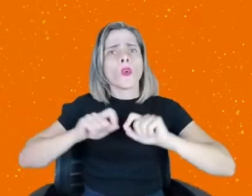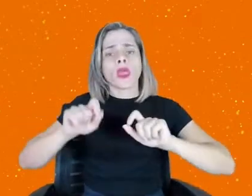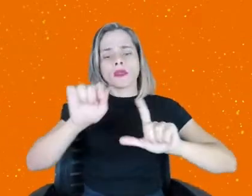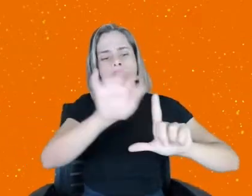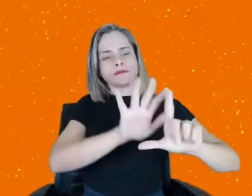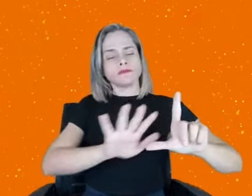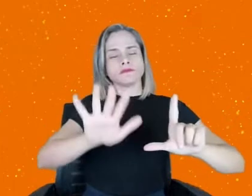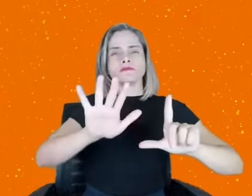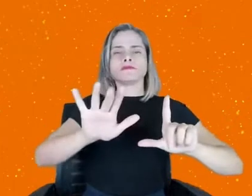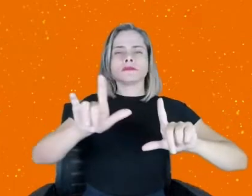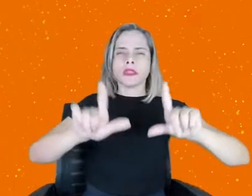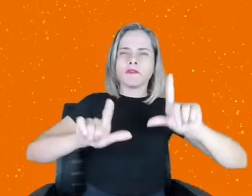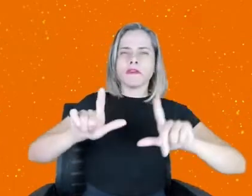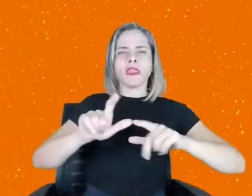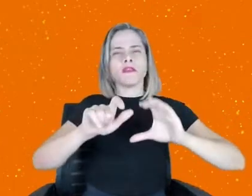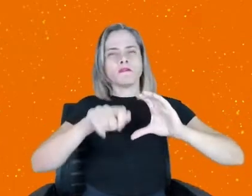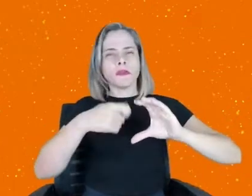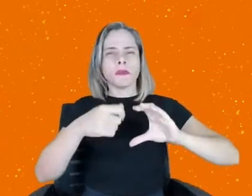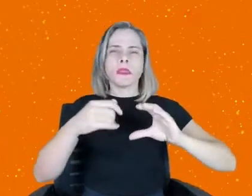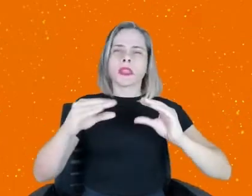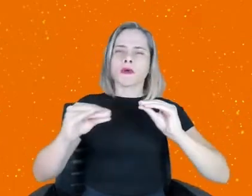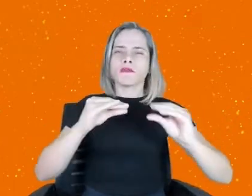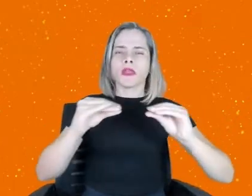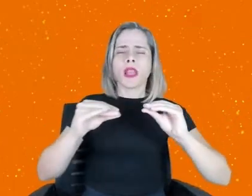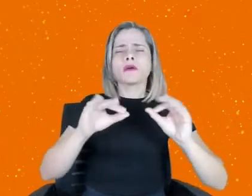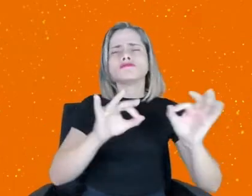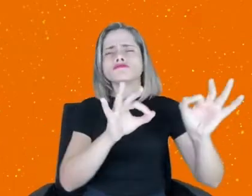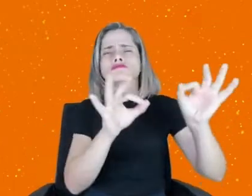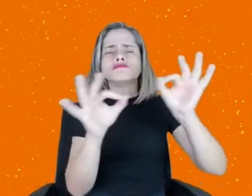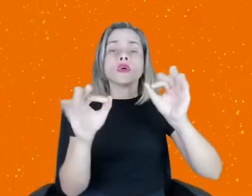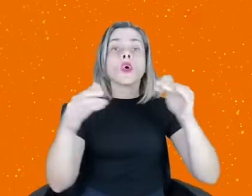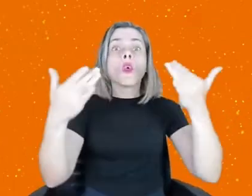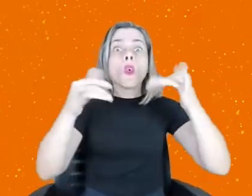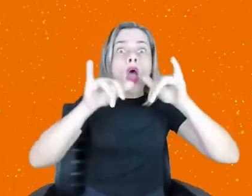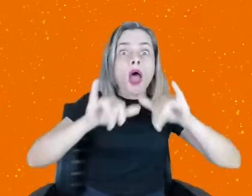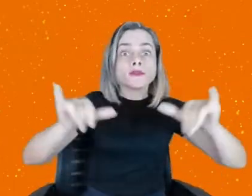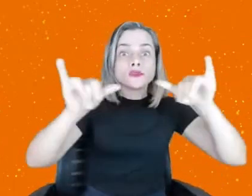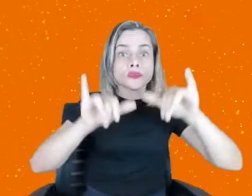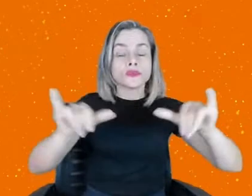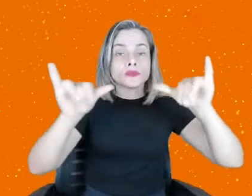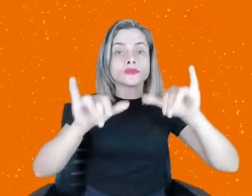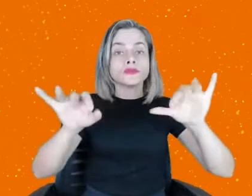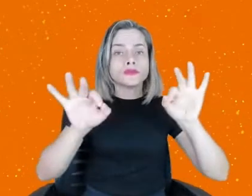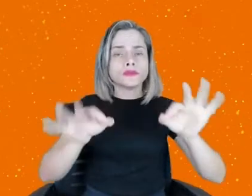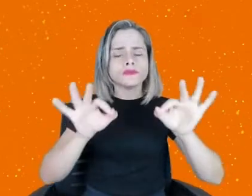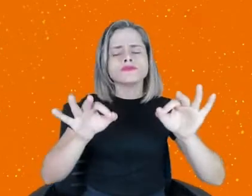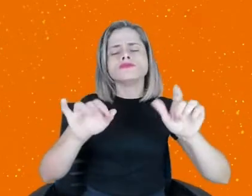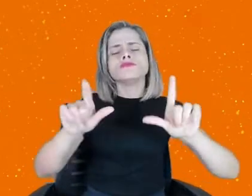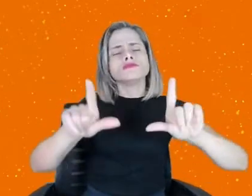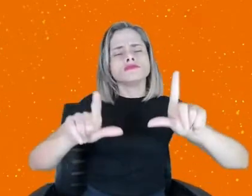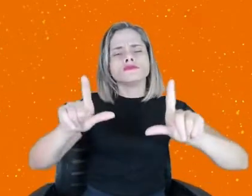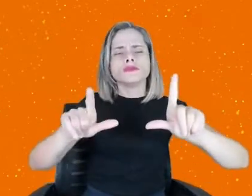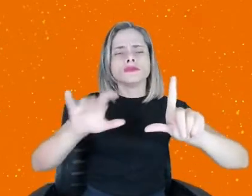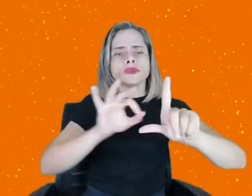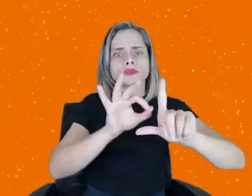você tá rodando um filme uma novela alguma coisa ou até um vídeo publicitário um filme publicitário você consegue a Lígia aí